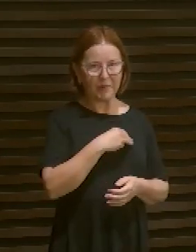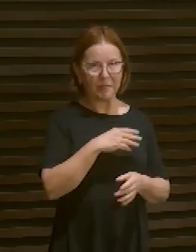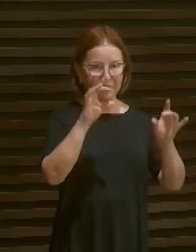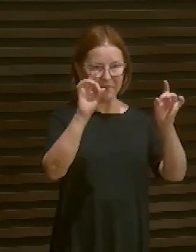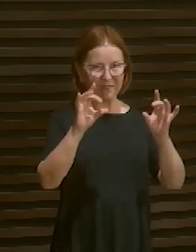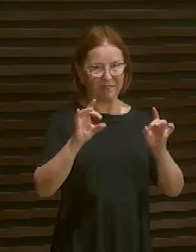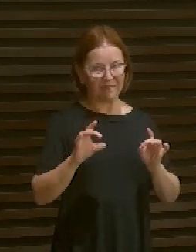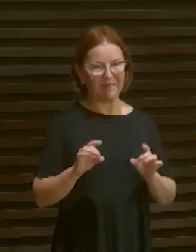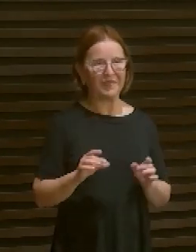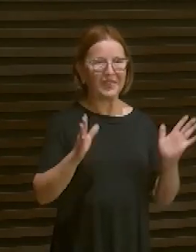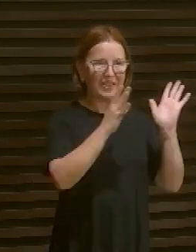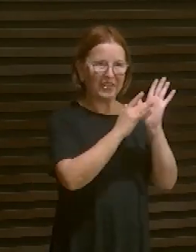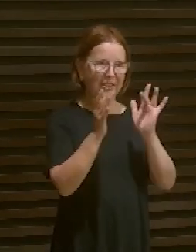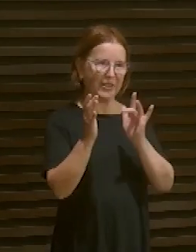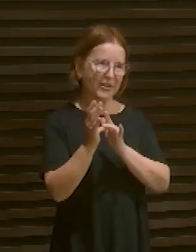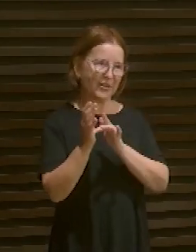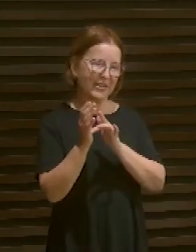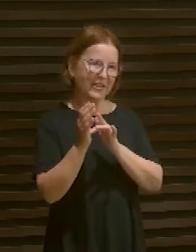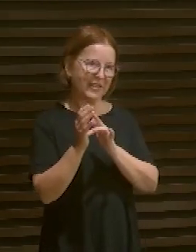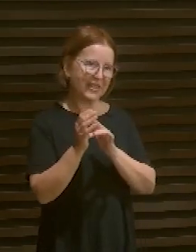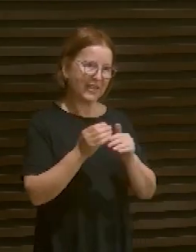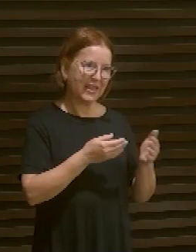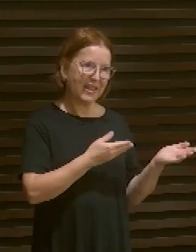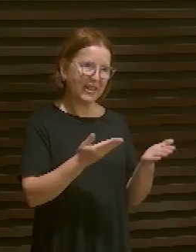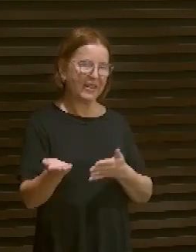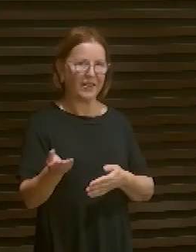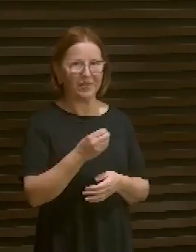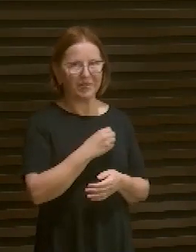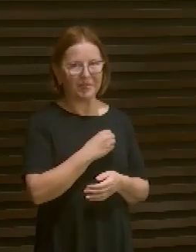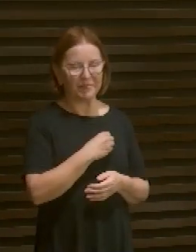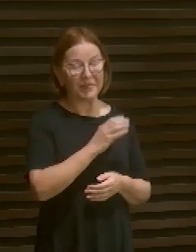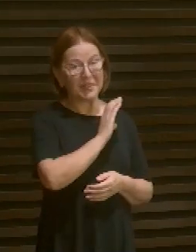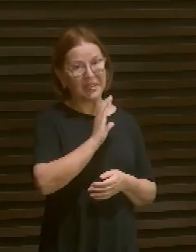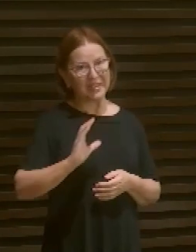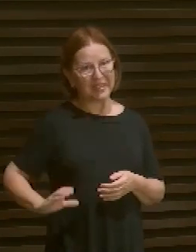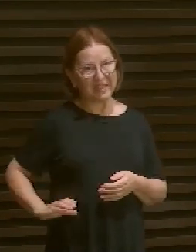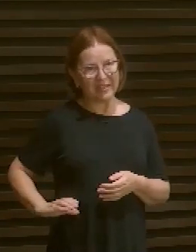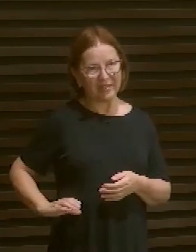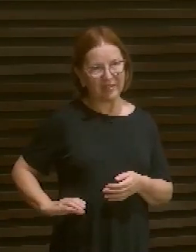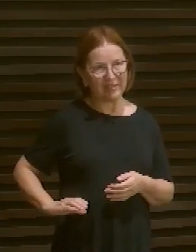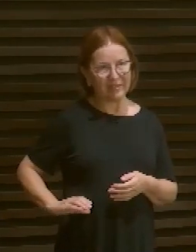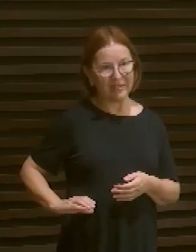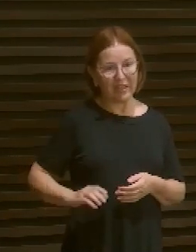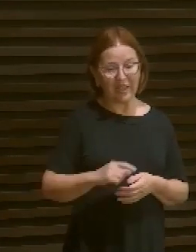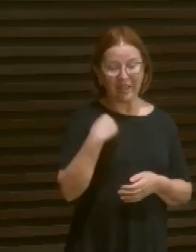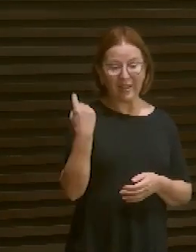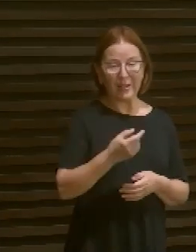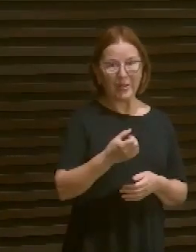de Jesus, aquele que leva os pecados, e Cristo, aquele que nos